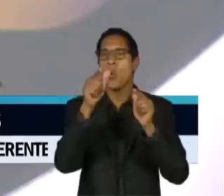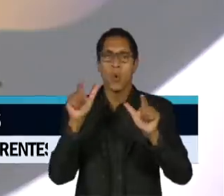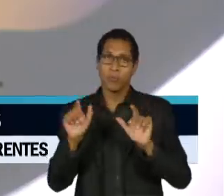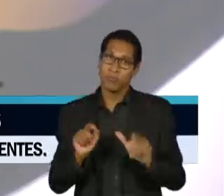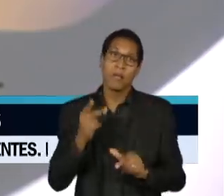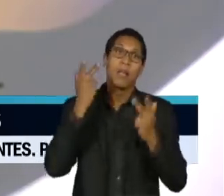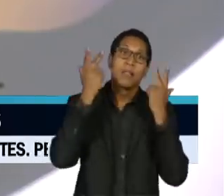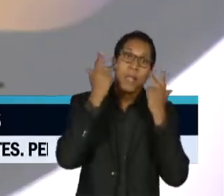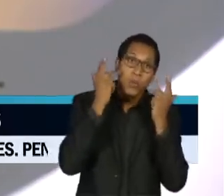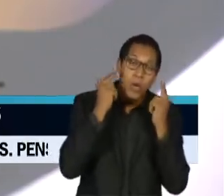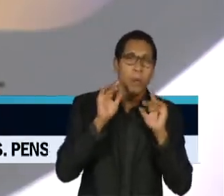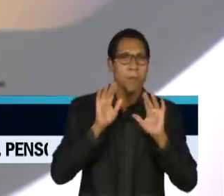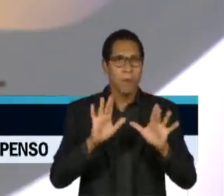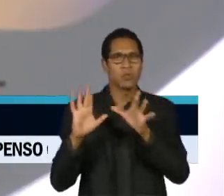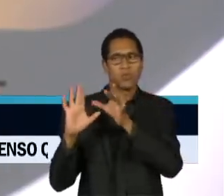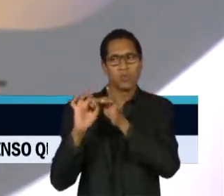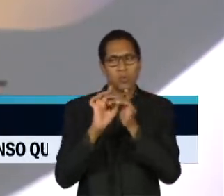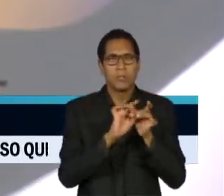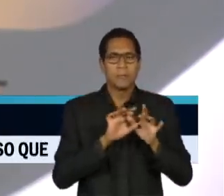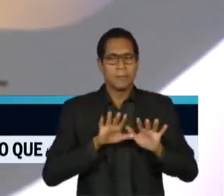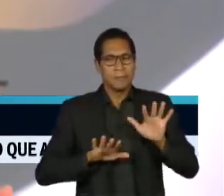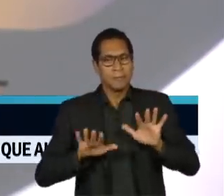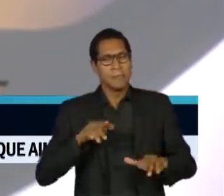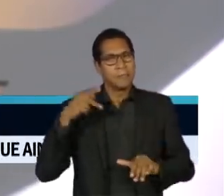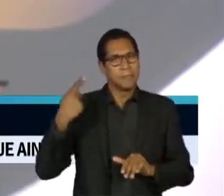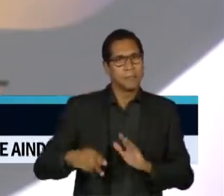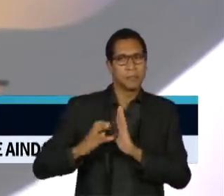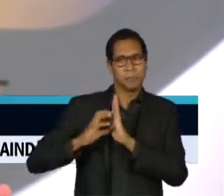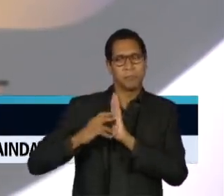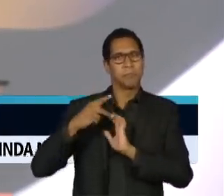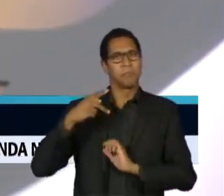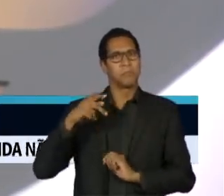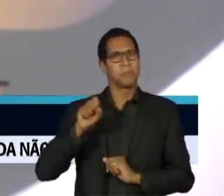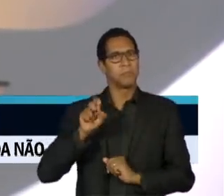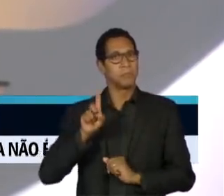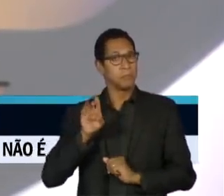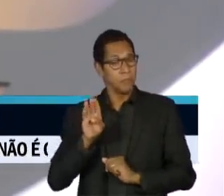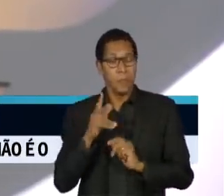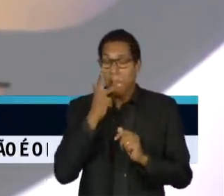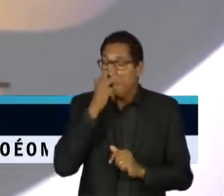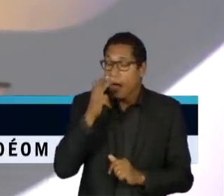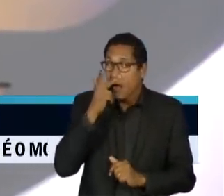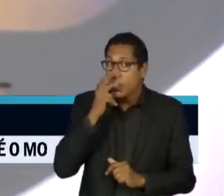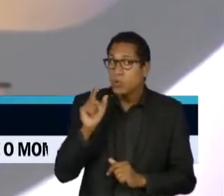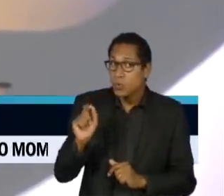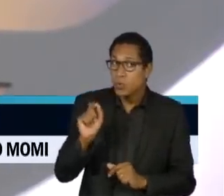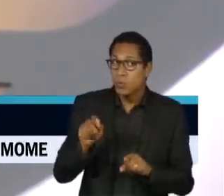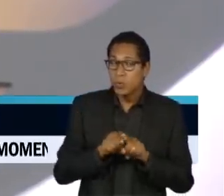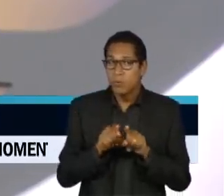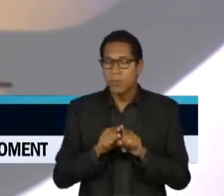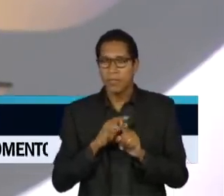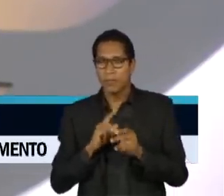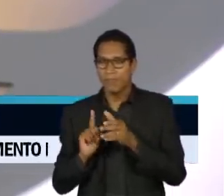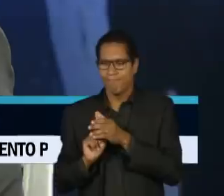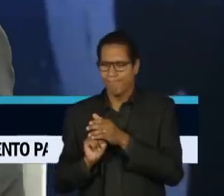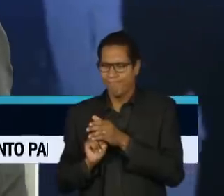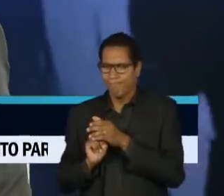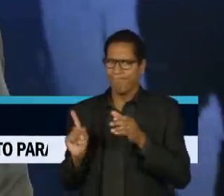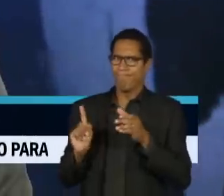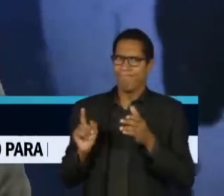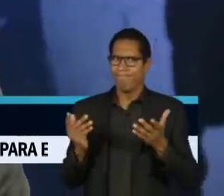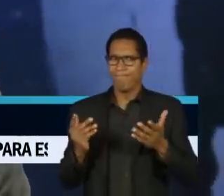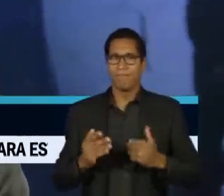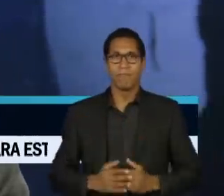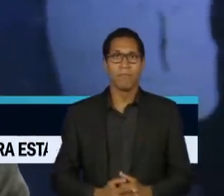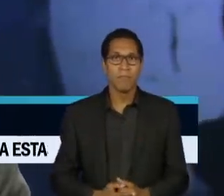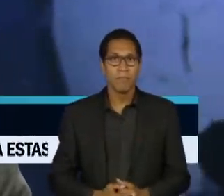no entanto, no contexto delicado do PSDB, pode parecer um sinal de desagregação.